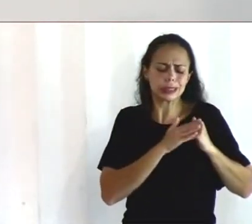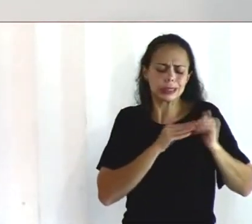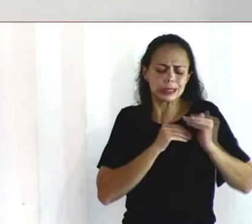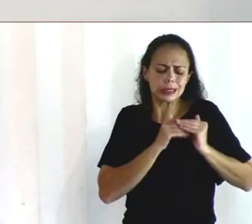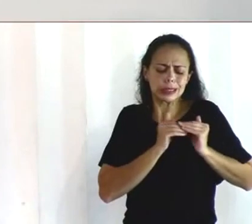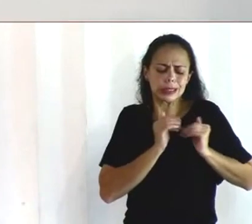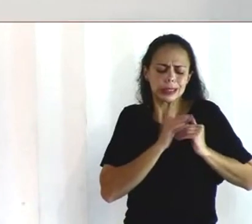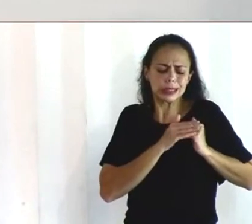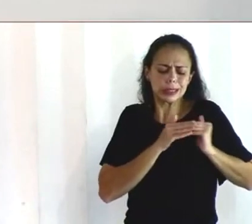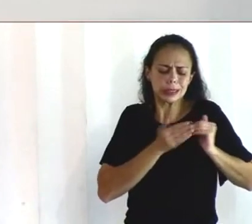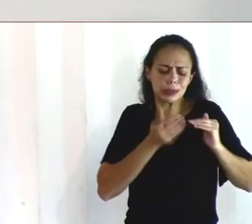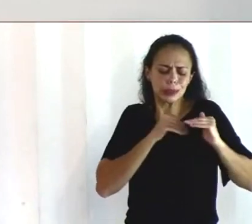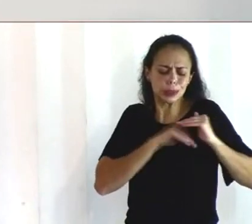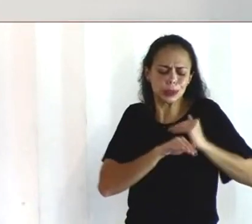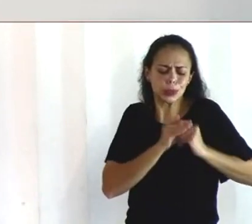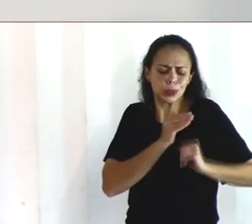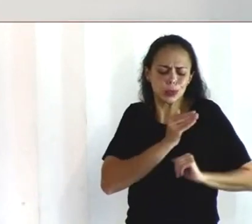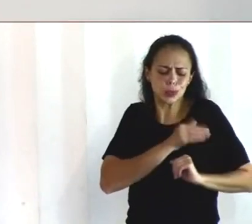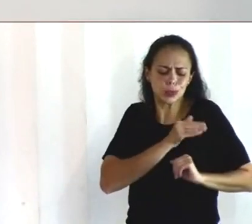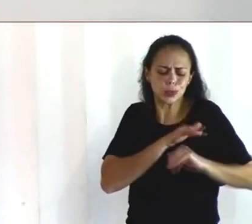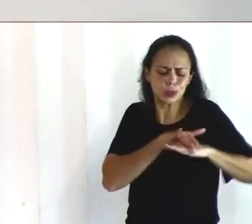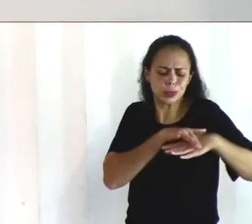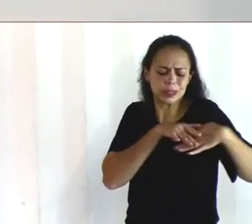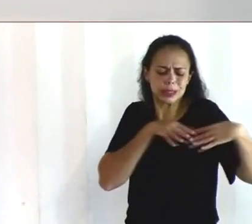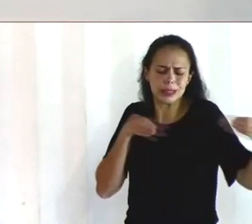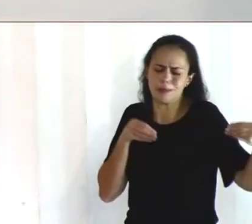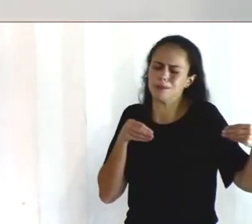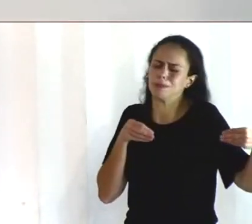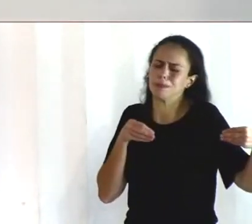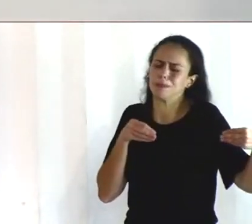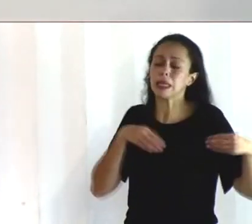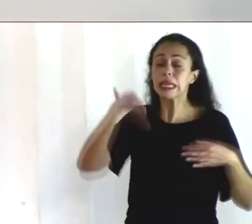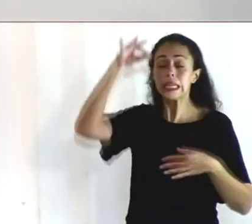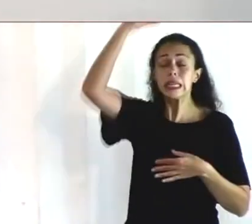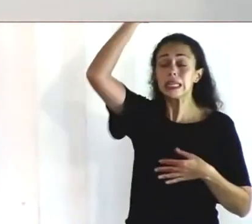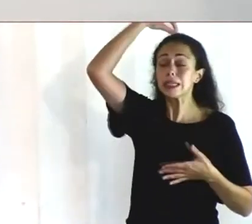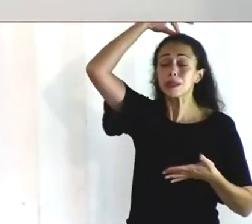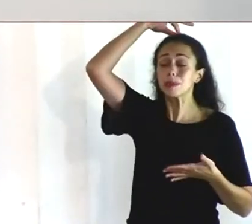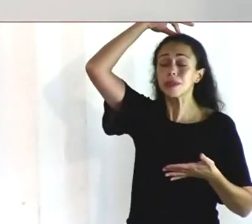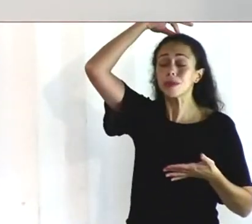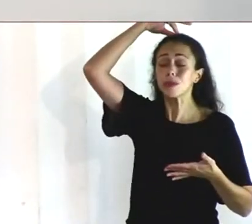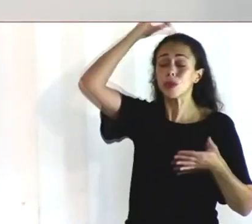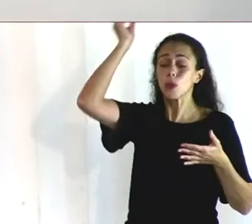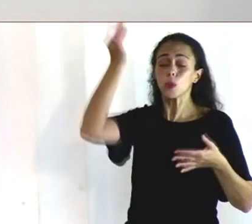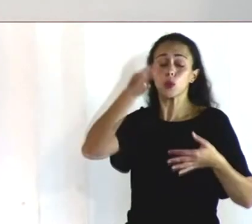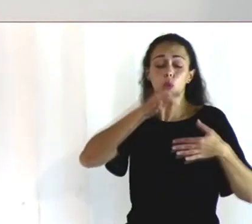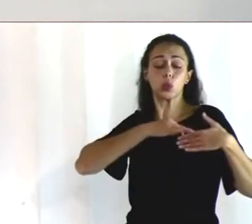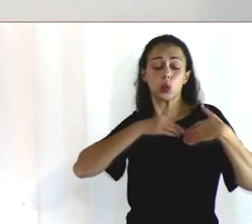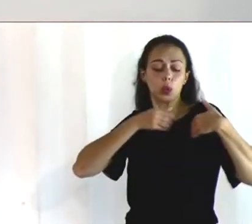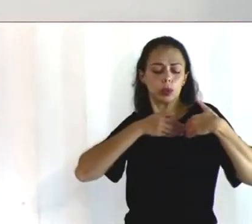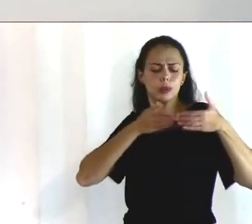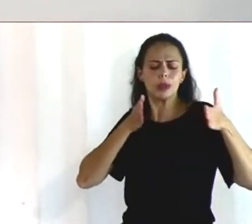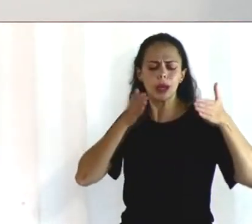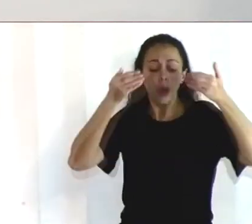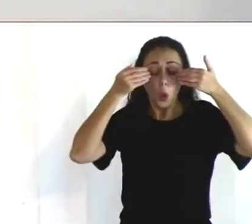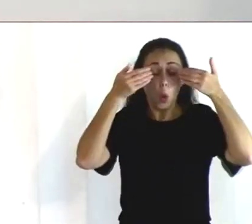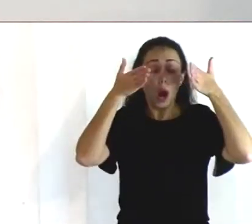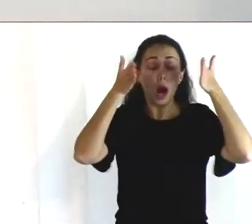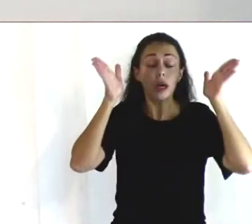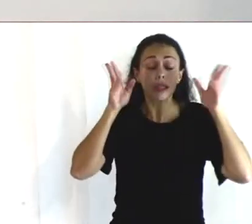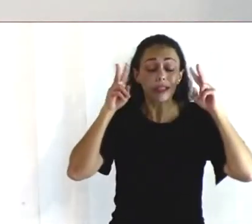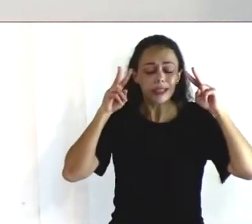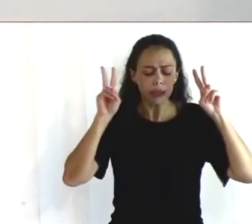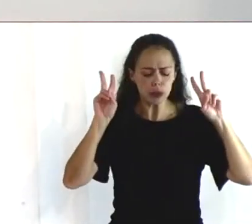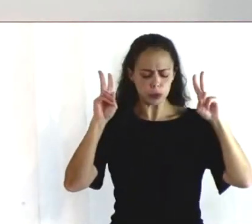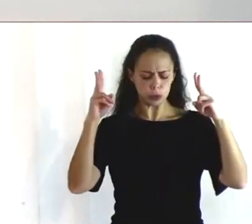mostrou quais são as enfermidades que nós temos, permita que a nossa mente também não se esqueça delas, para que nós possamos